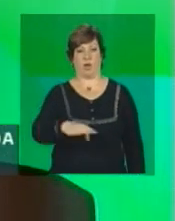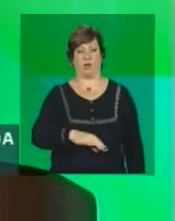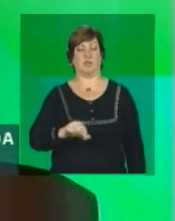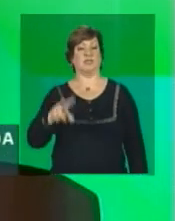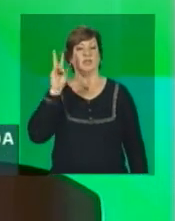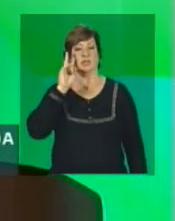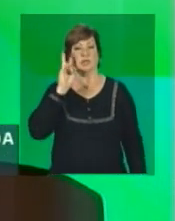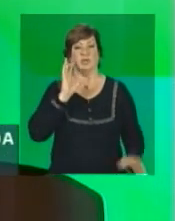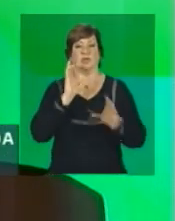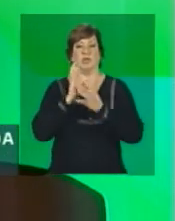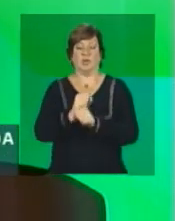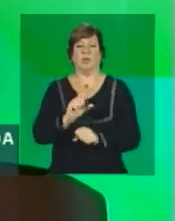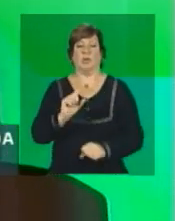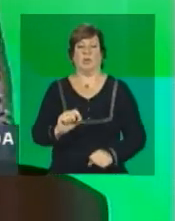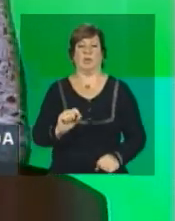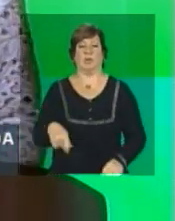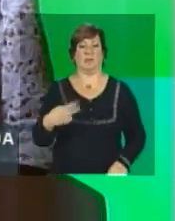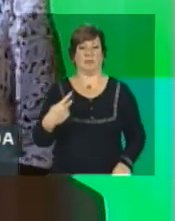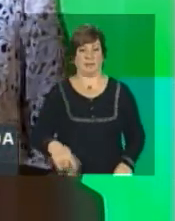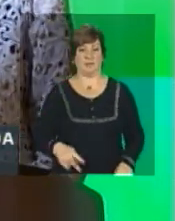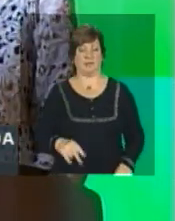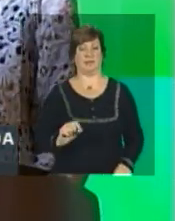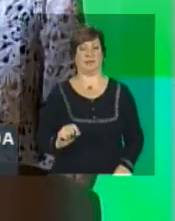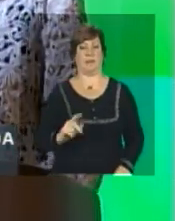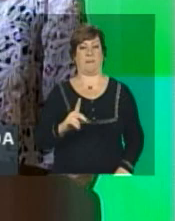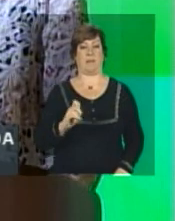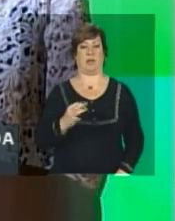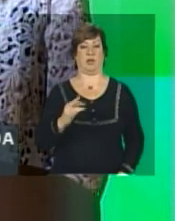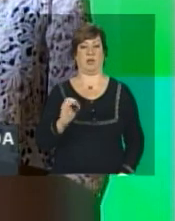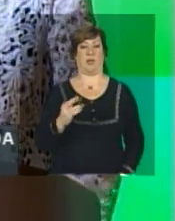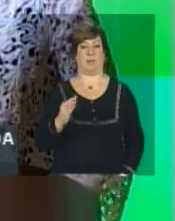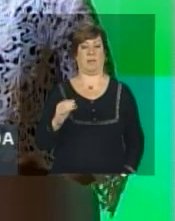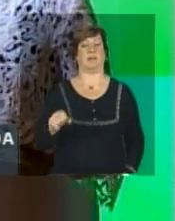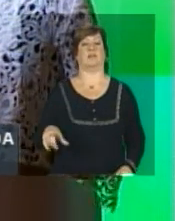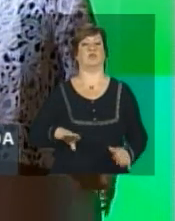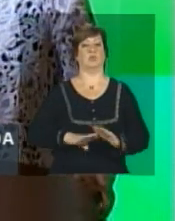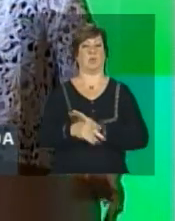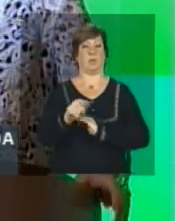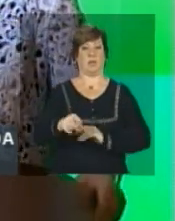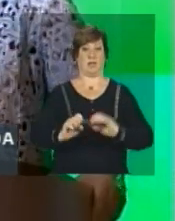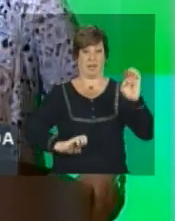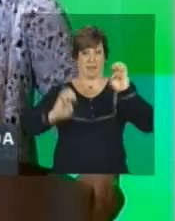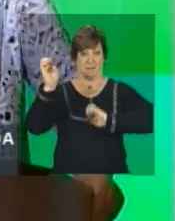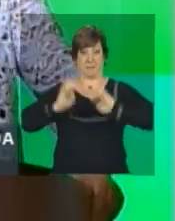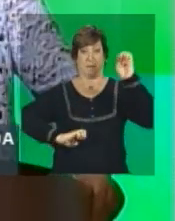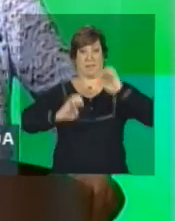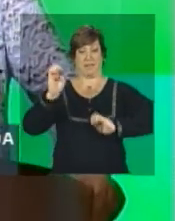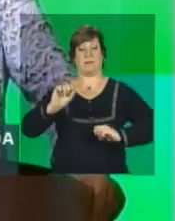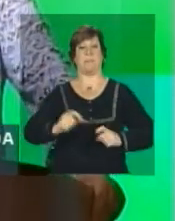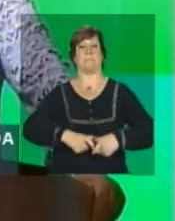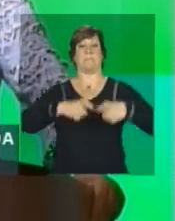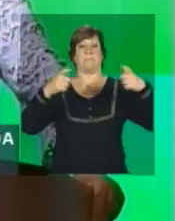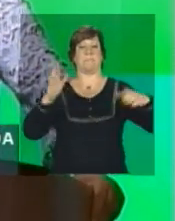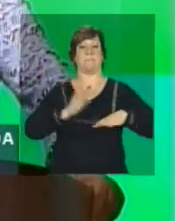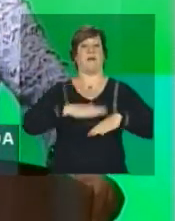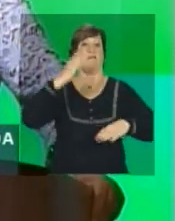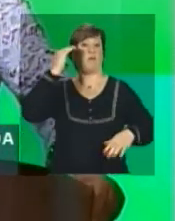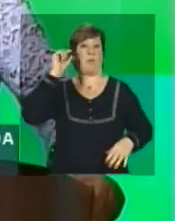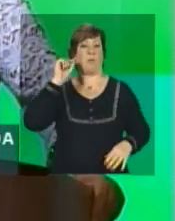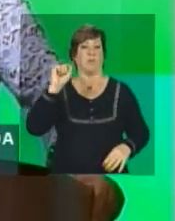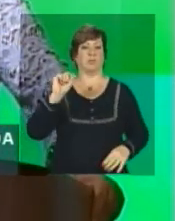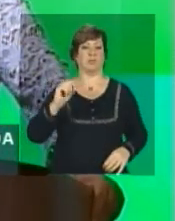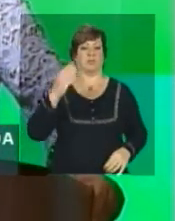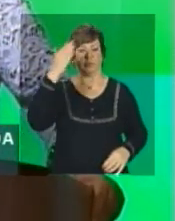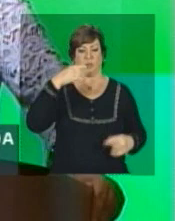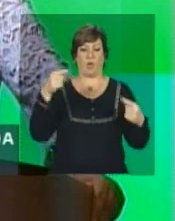A história recente da Petrobras tornou a empresa ainda mais popular e identificada com o